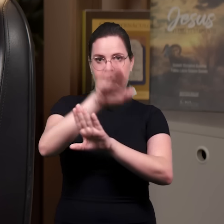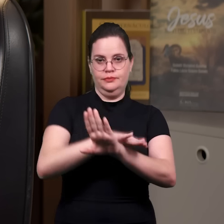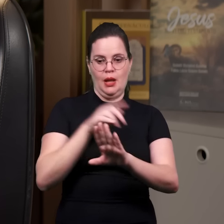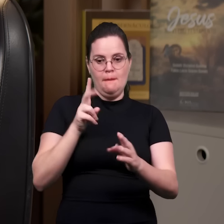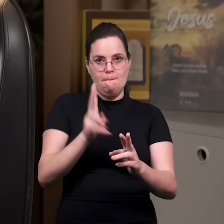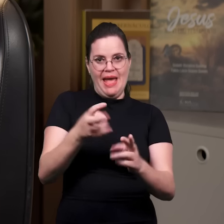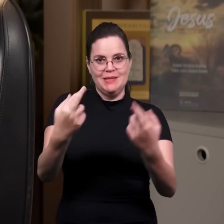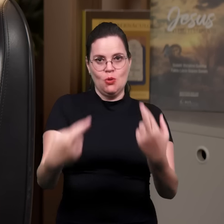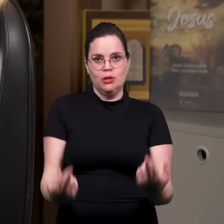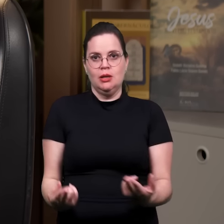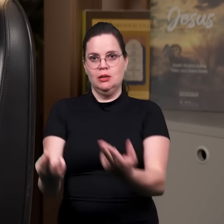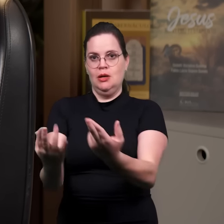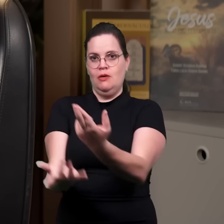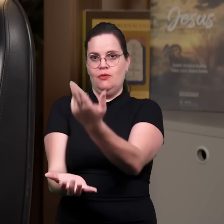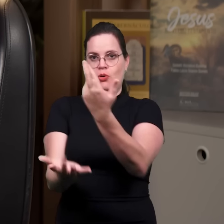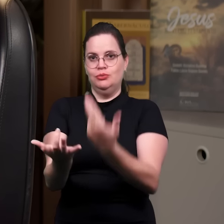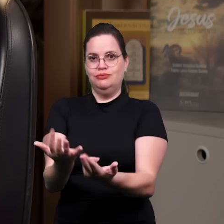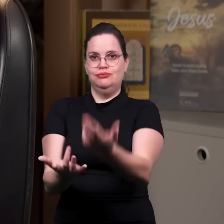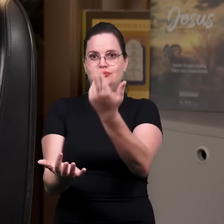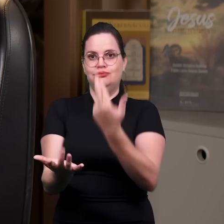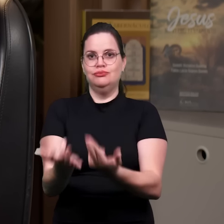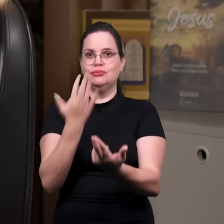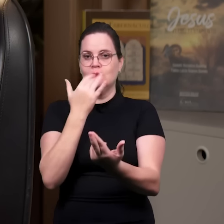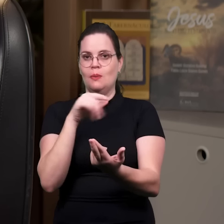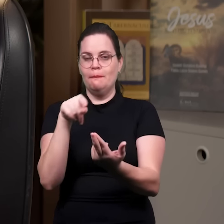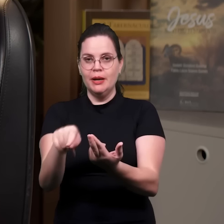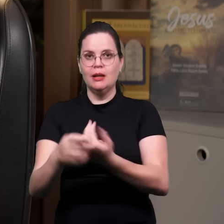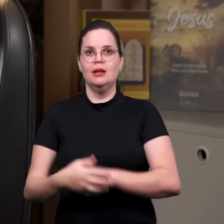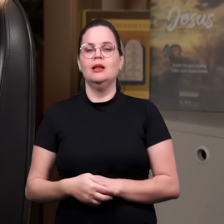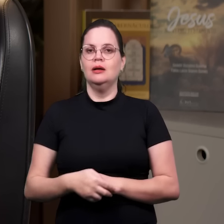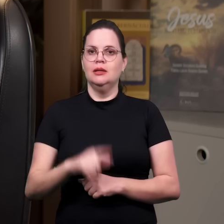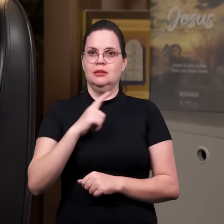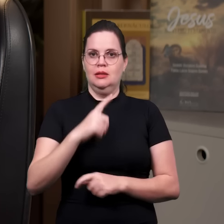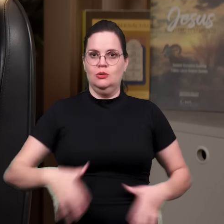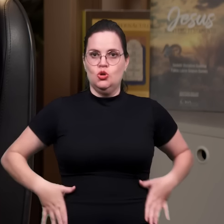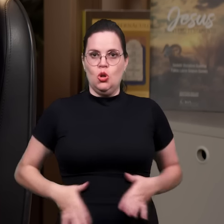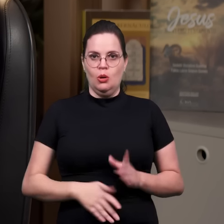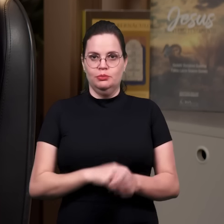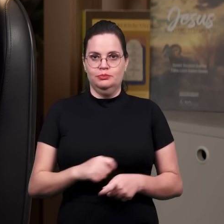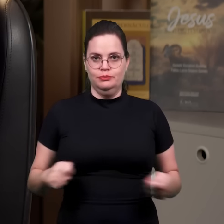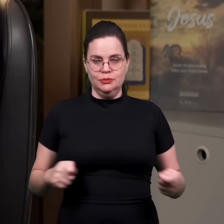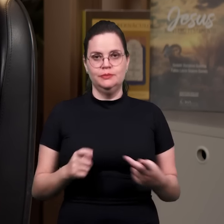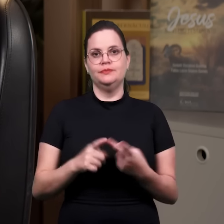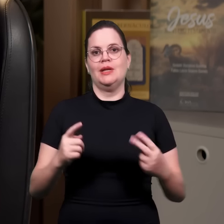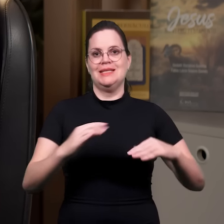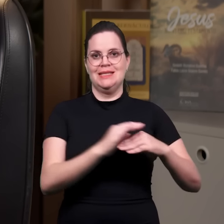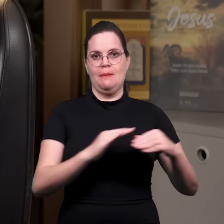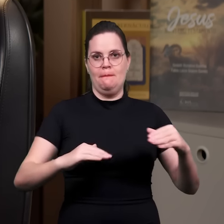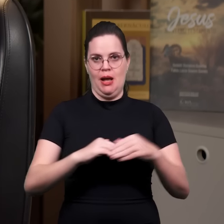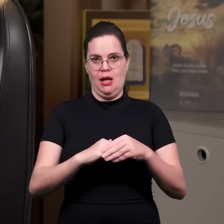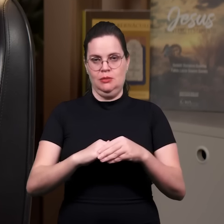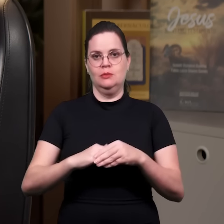cordeiro como sinal daquele momento, estar com os lombos cingidos, sapatos nos pés e cajado na mão. Então, diante